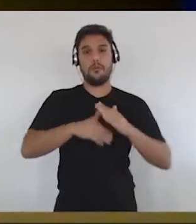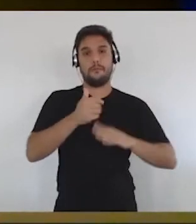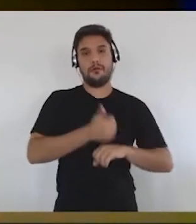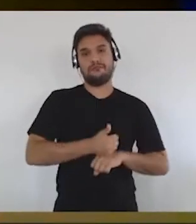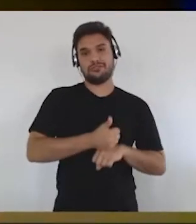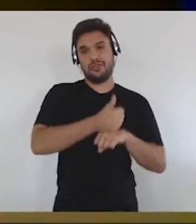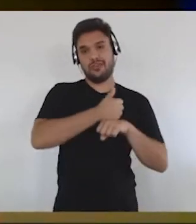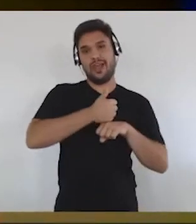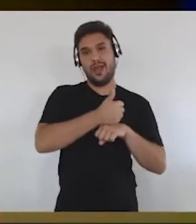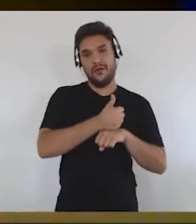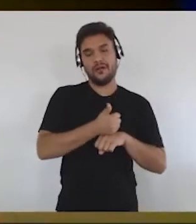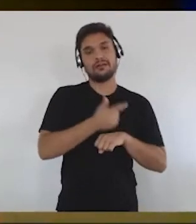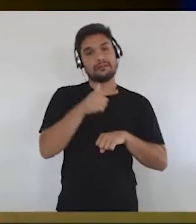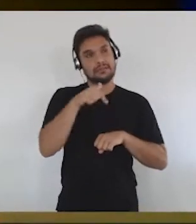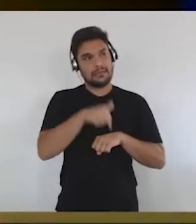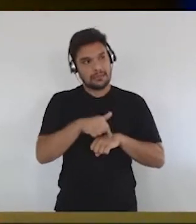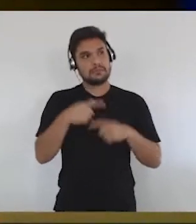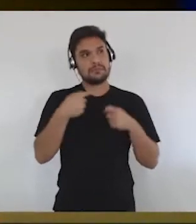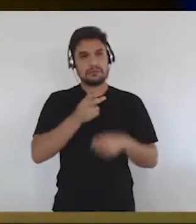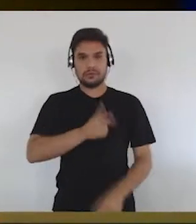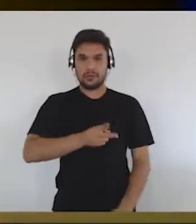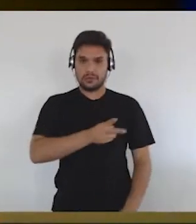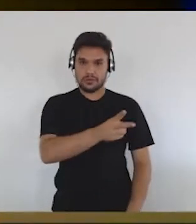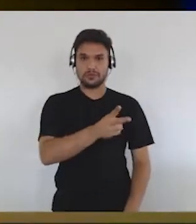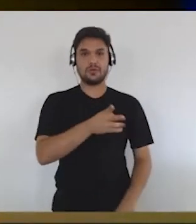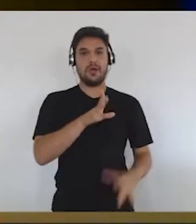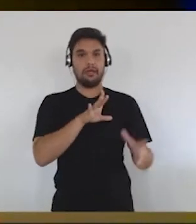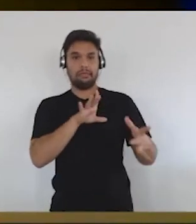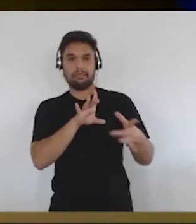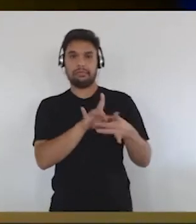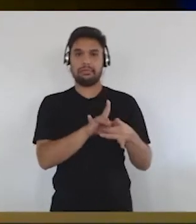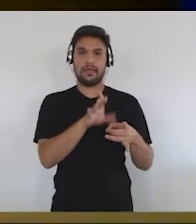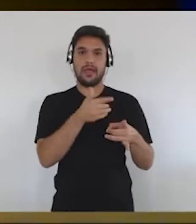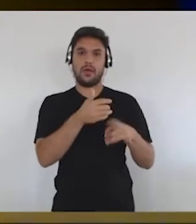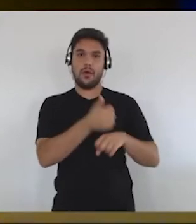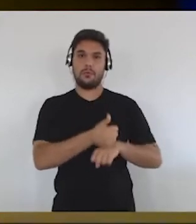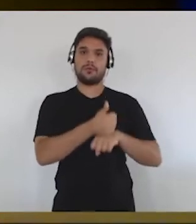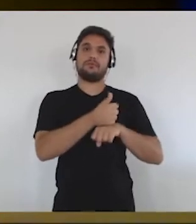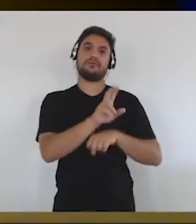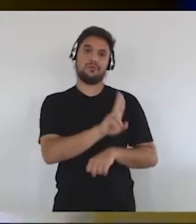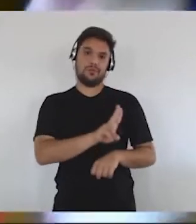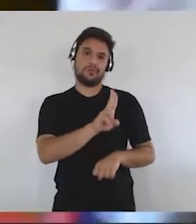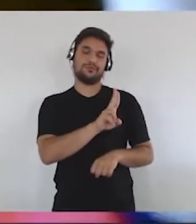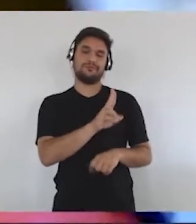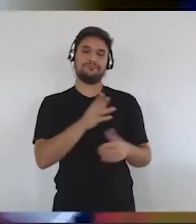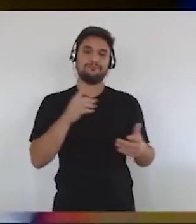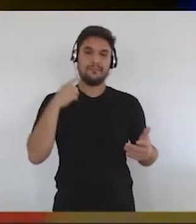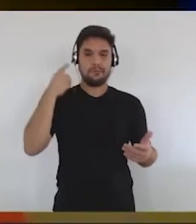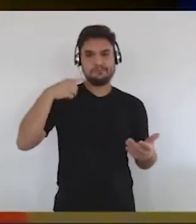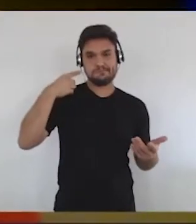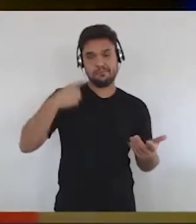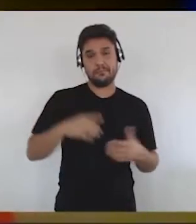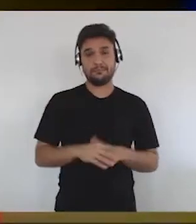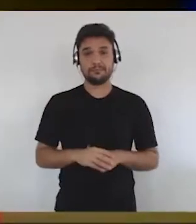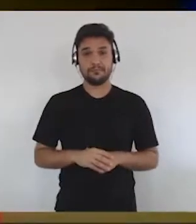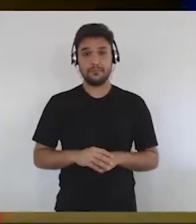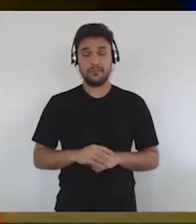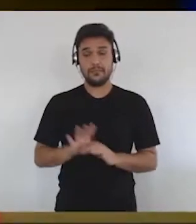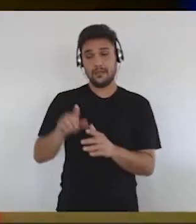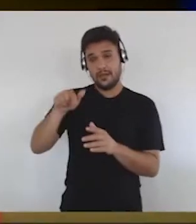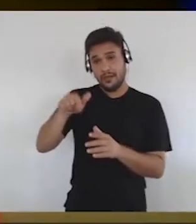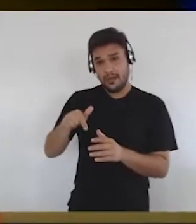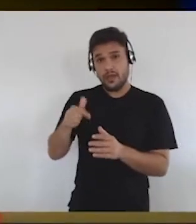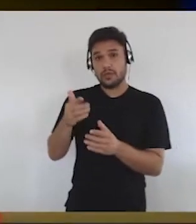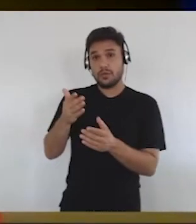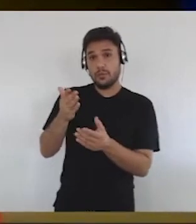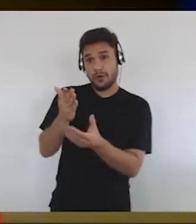é indispensável à parte, né, que integra o exercício da advocacia. Ora, num